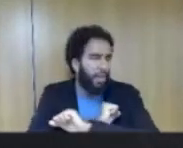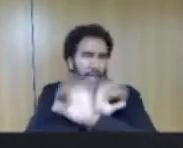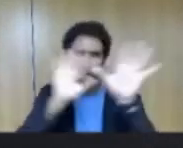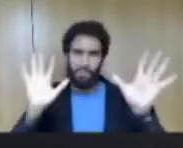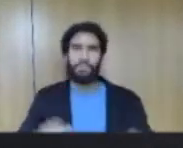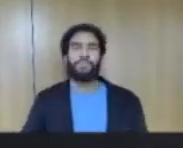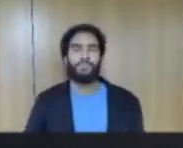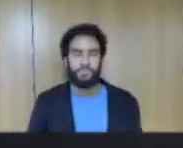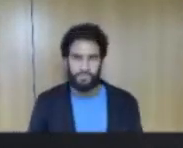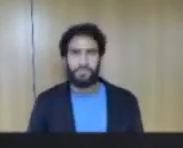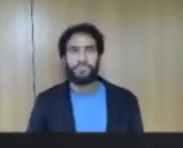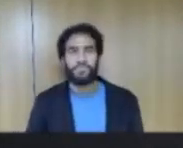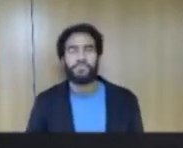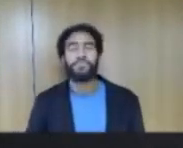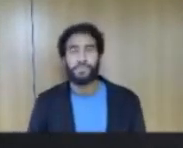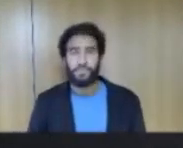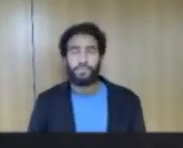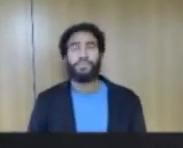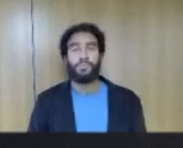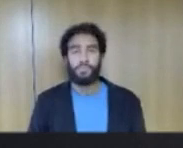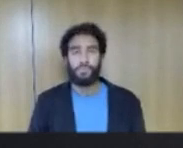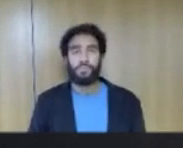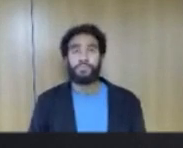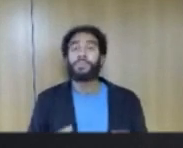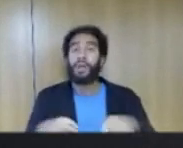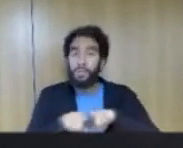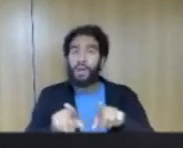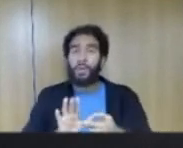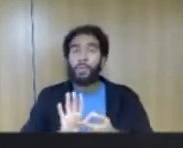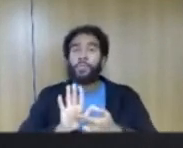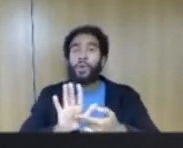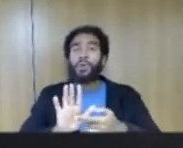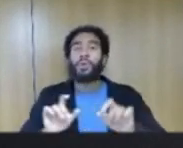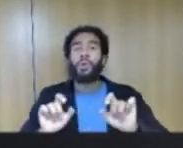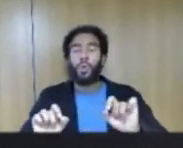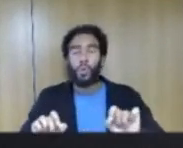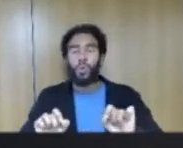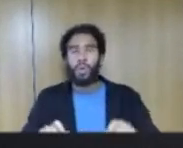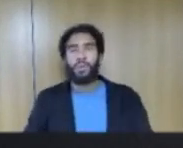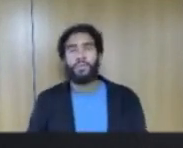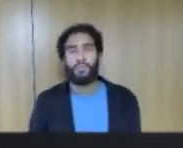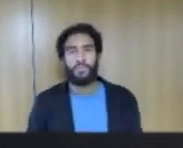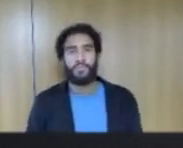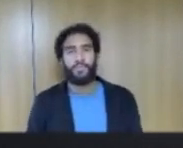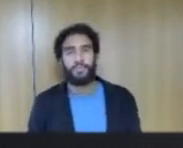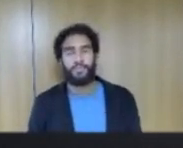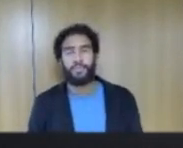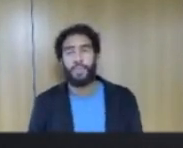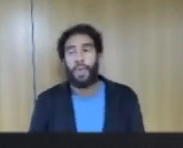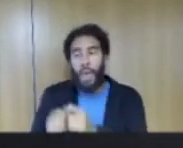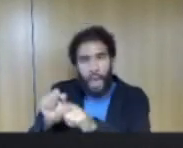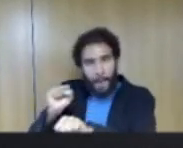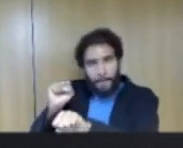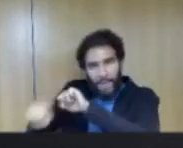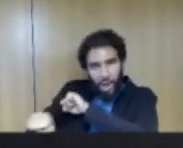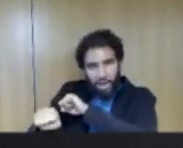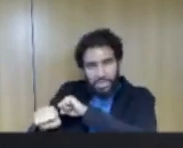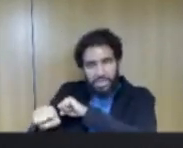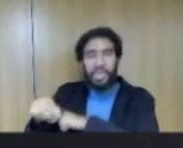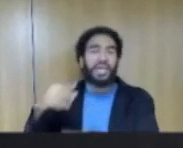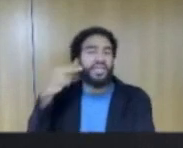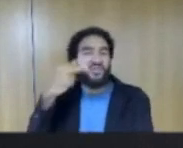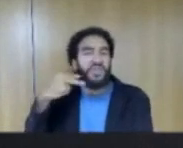indica uma forte vinculação desses homicídios especialmente da vereadora